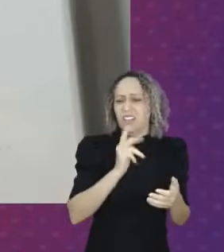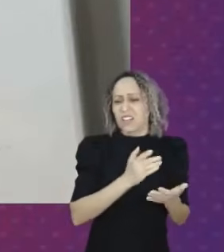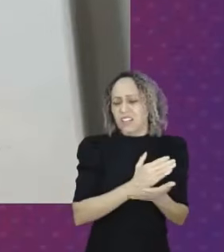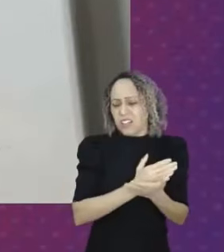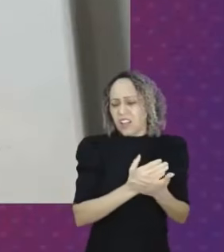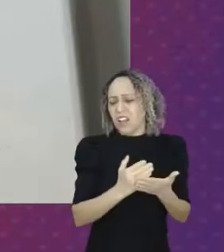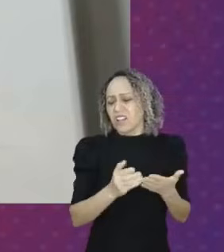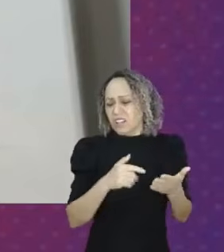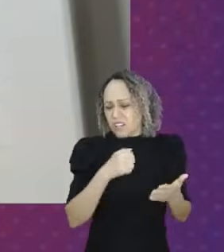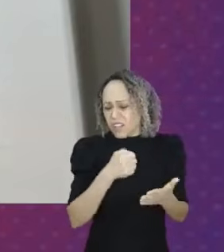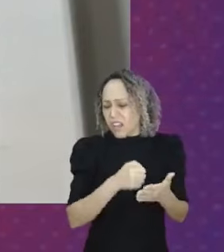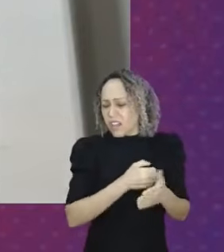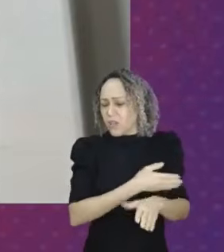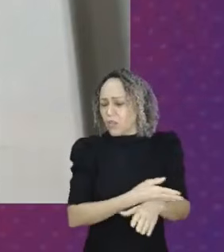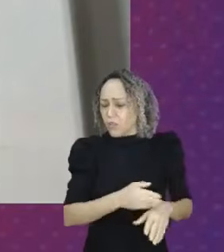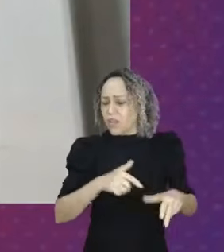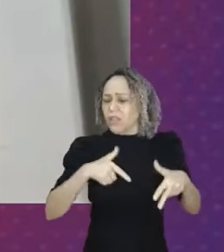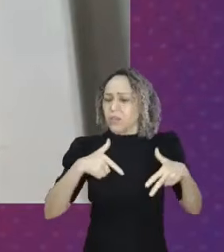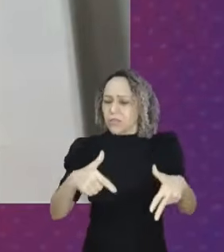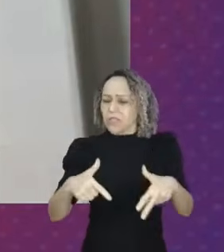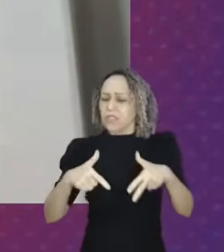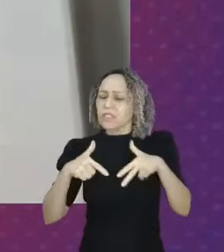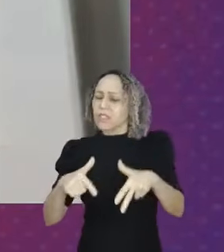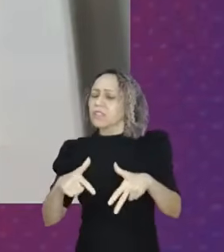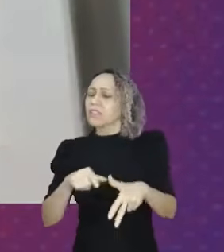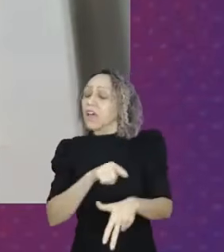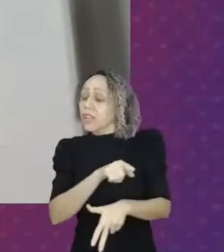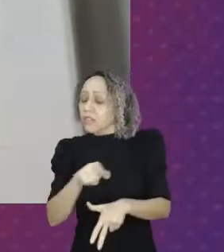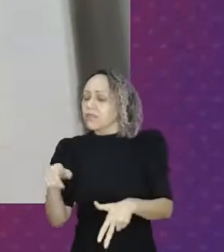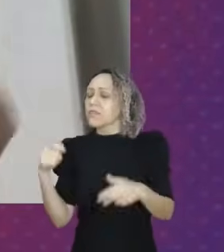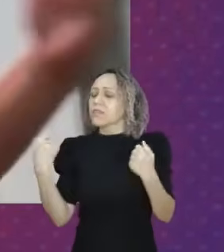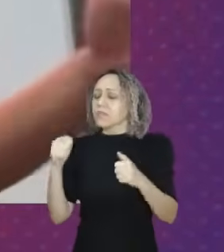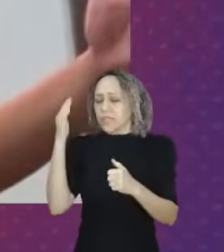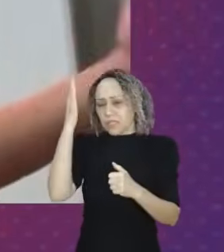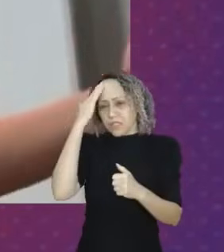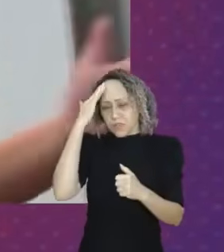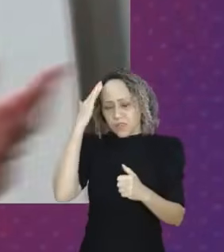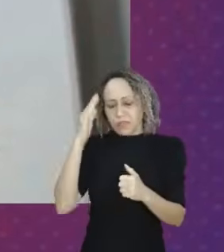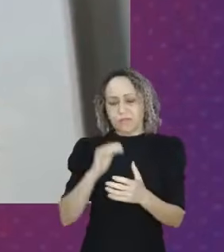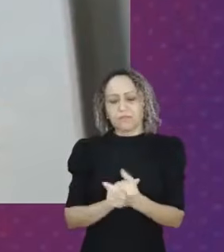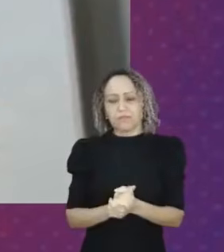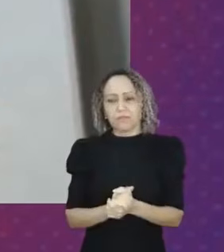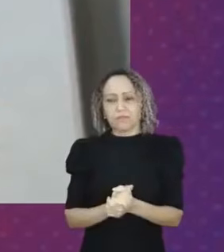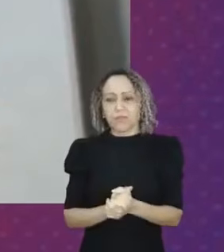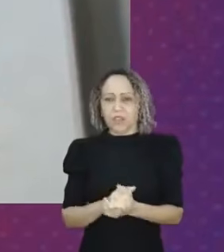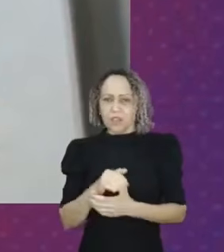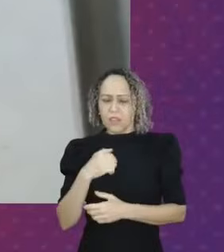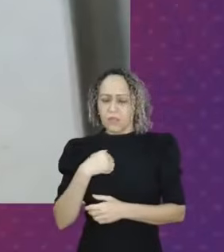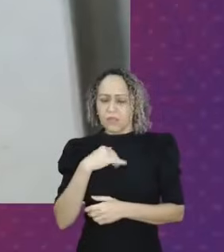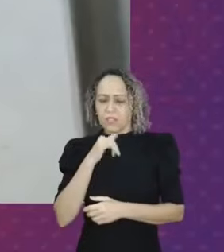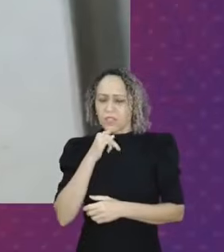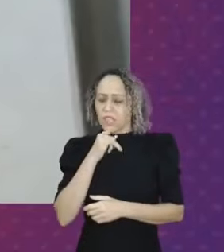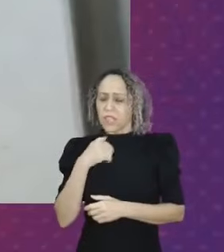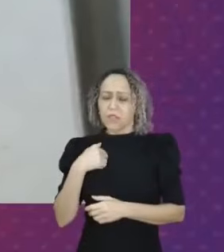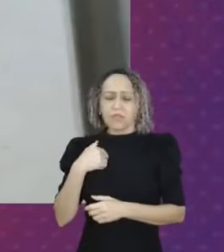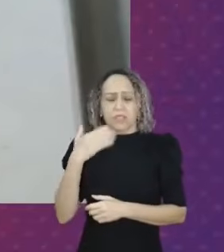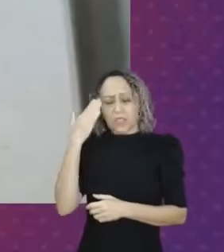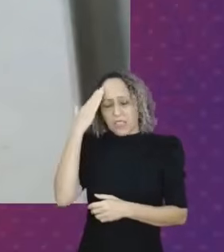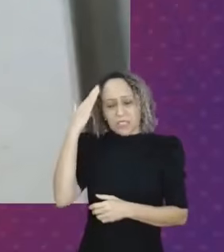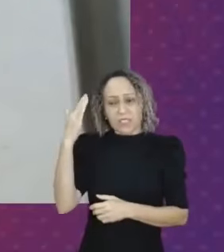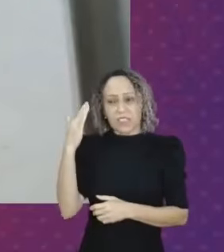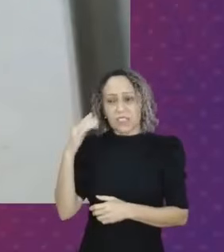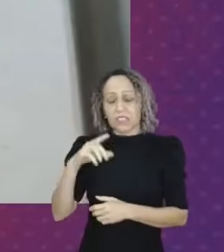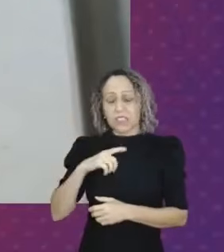na política. Eu, por exemplo, ficaria imensamente grata se eu tivesse mais 1, 2, 3 mulheres lá na Câmara de Sinop